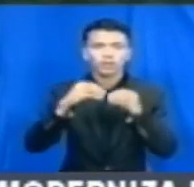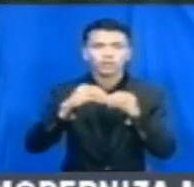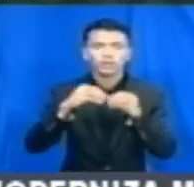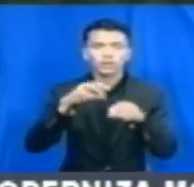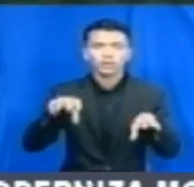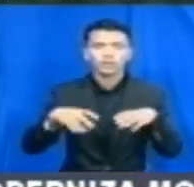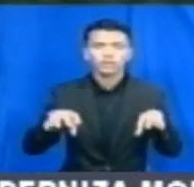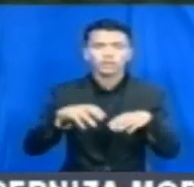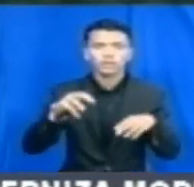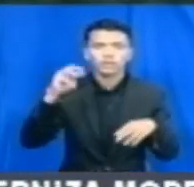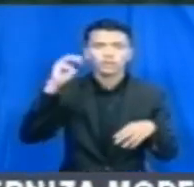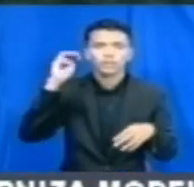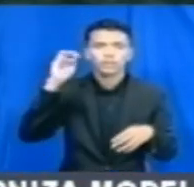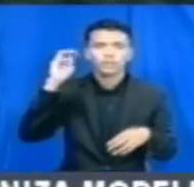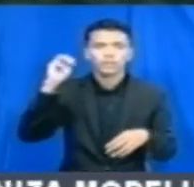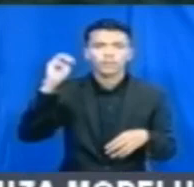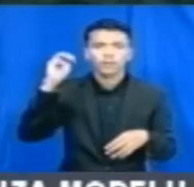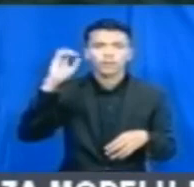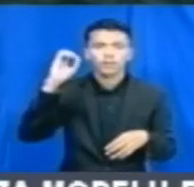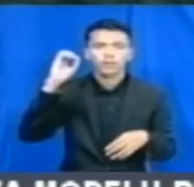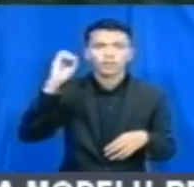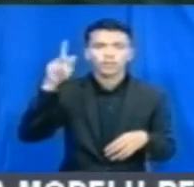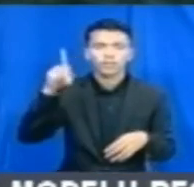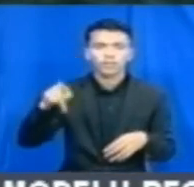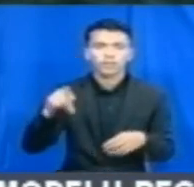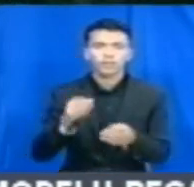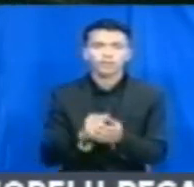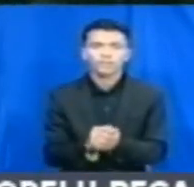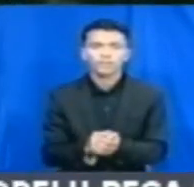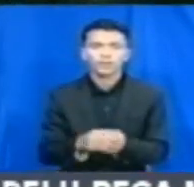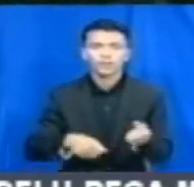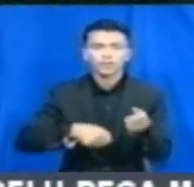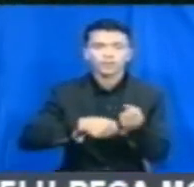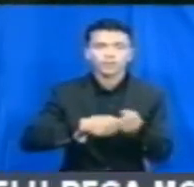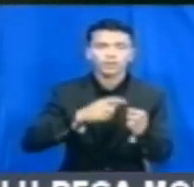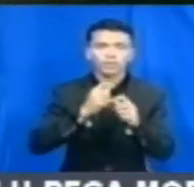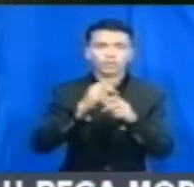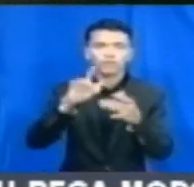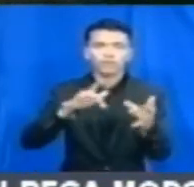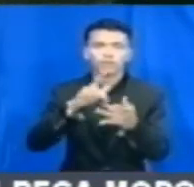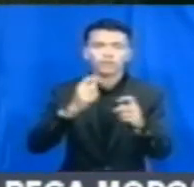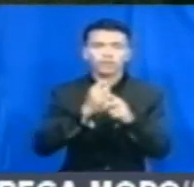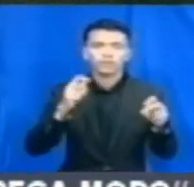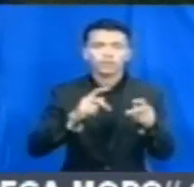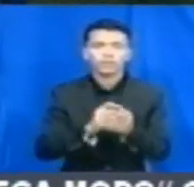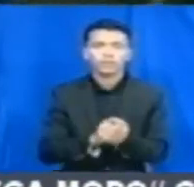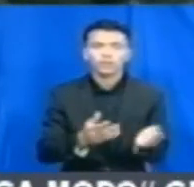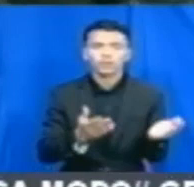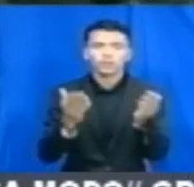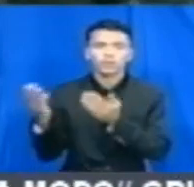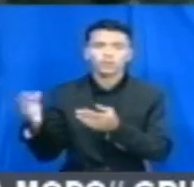posto administrativo, lihusi hadia estrada rural, Nune bele facilita movimento transporte hori lori produto lokal ba